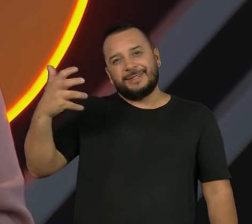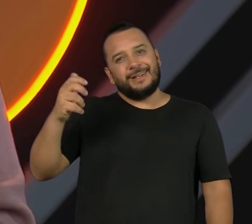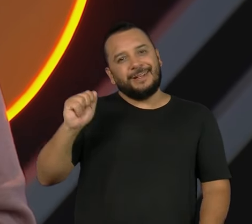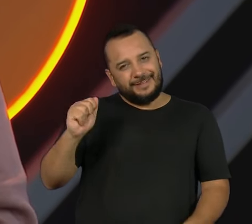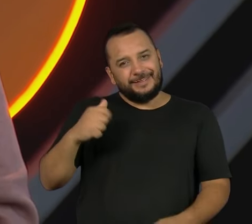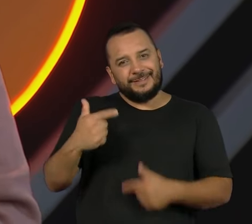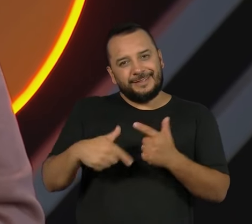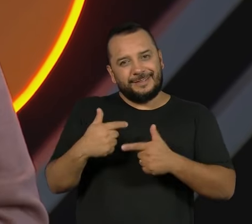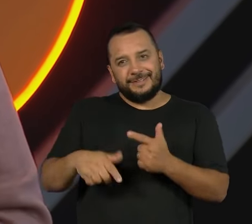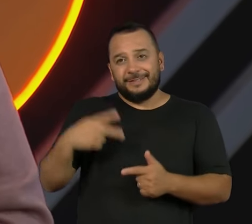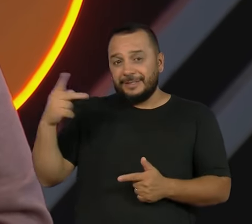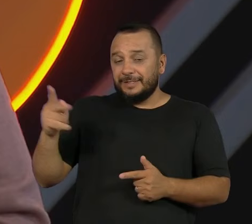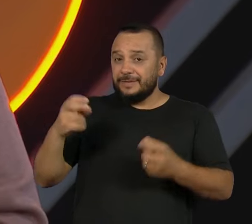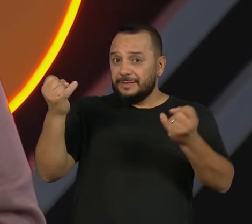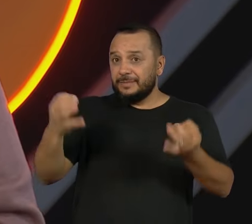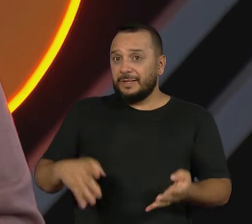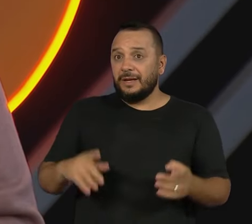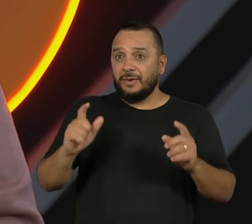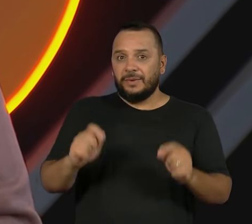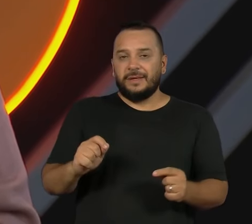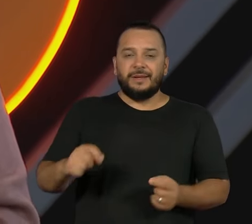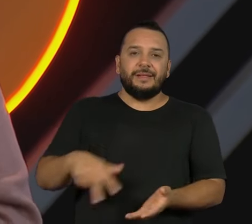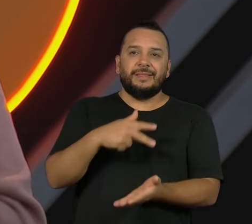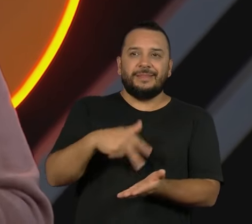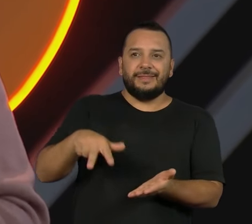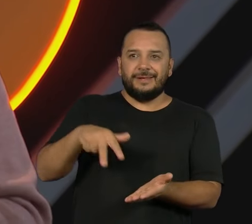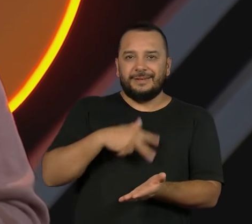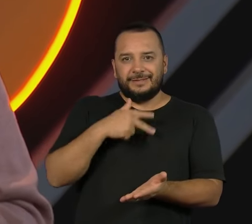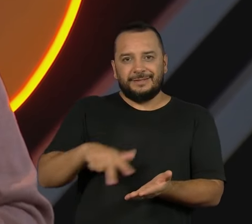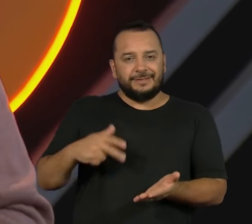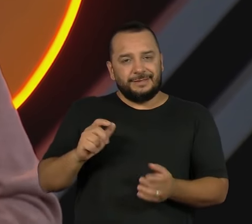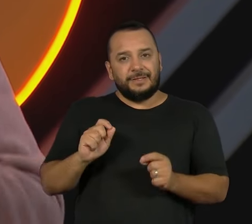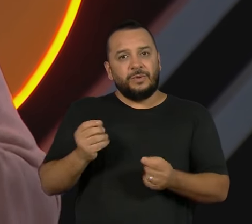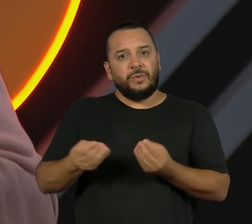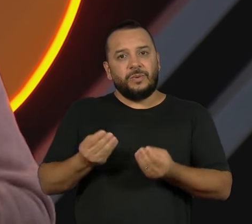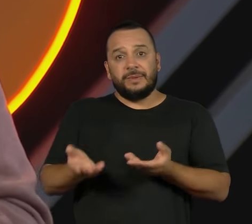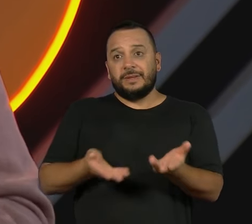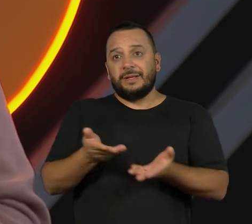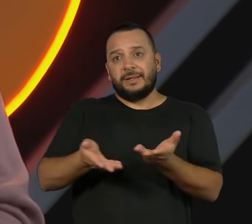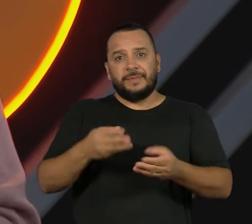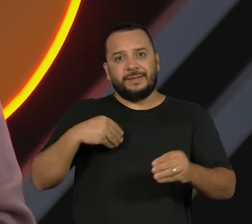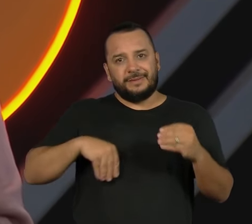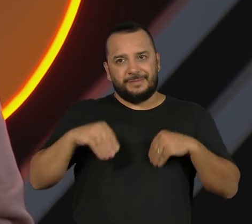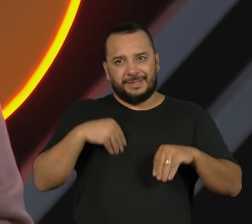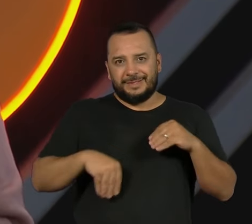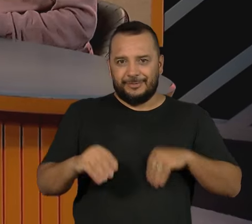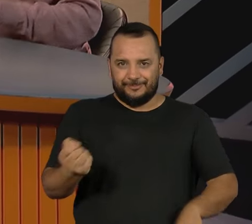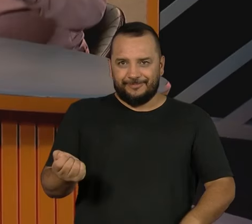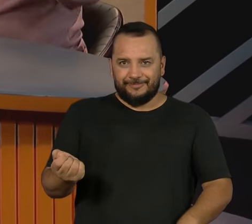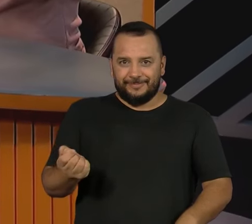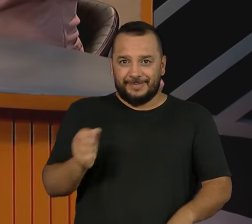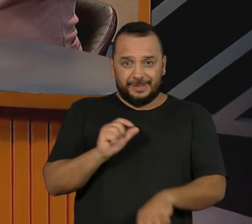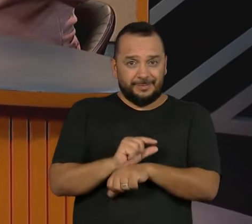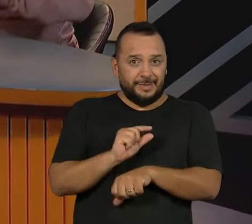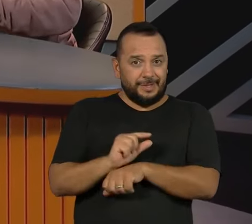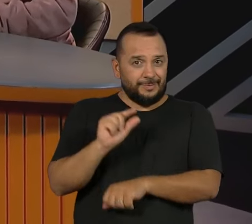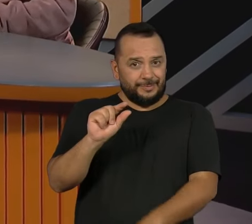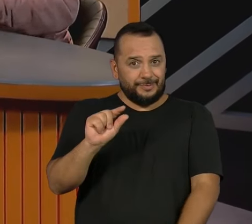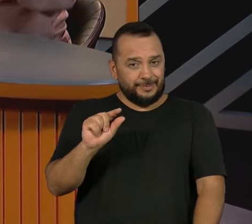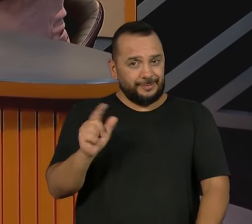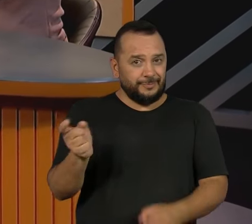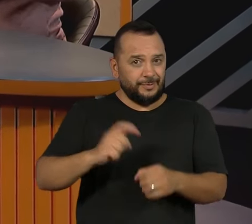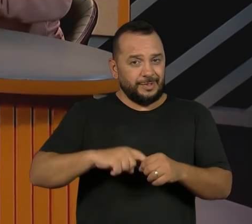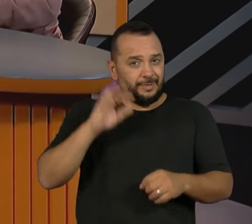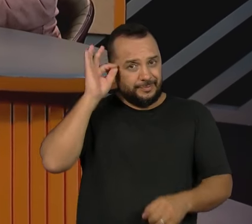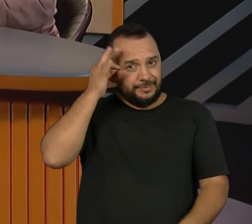que faz, vai falar sobre a dança no tratamento da depressão. Voltamos já